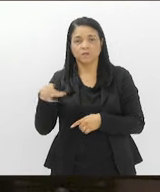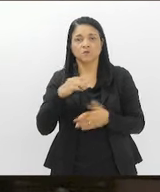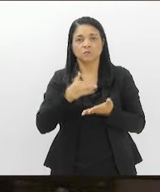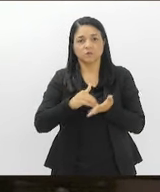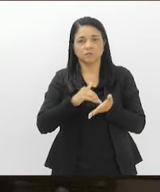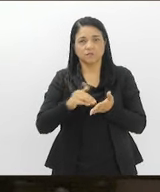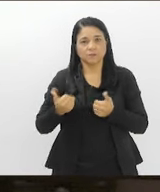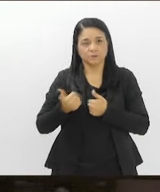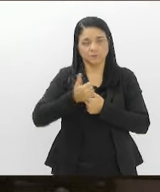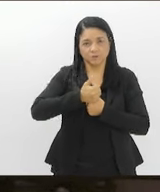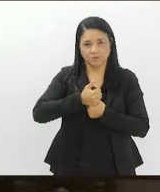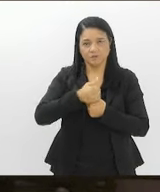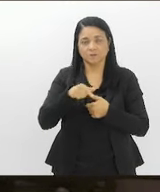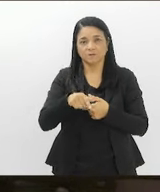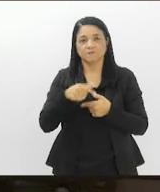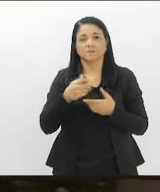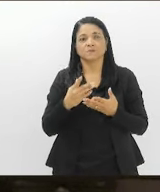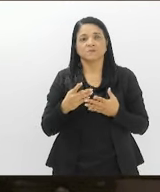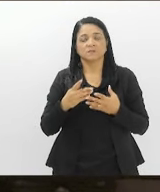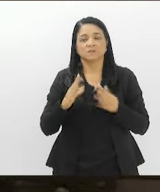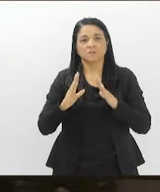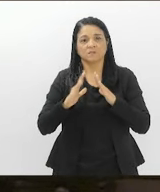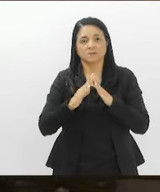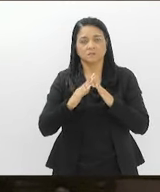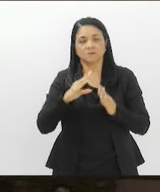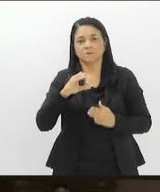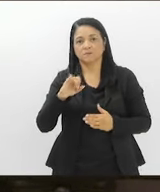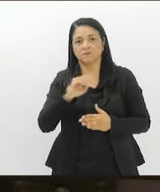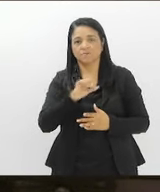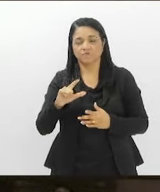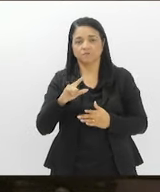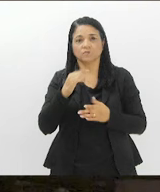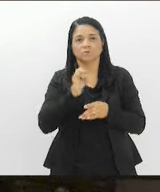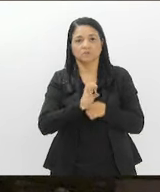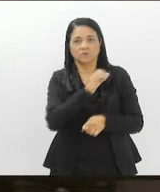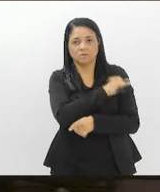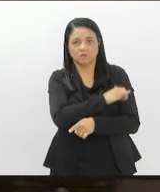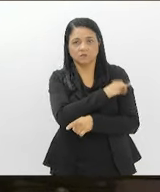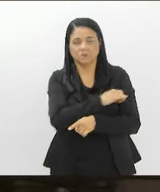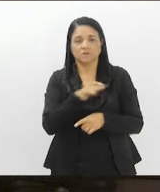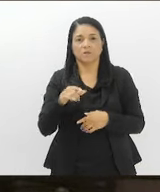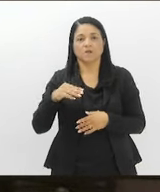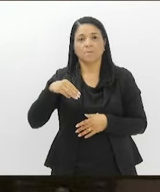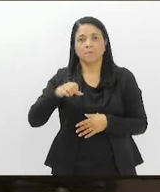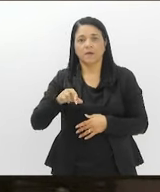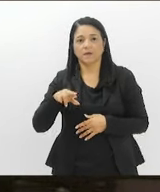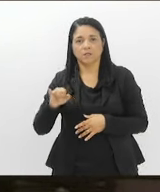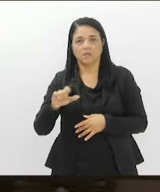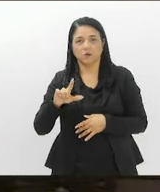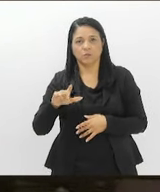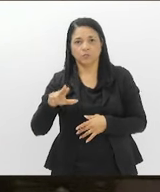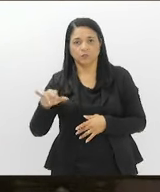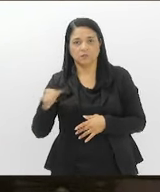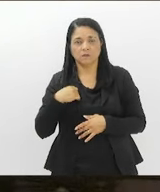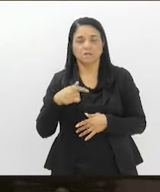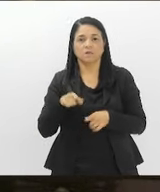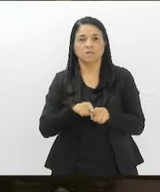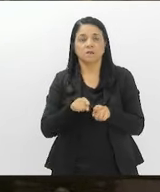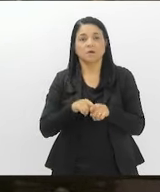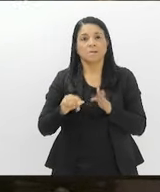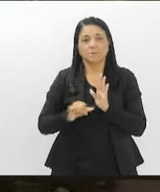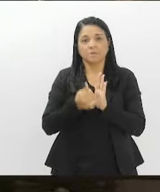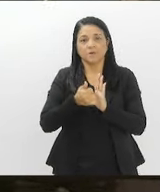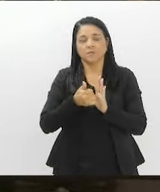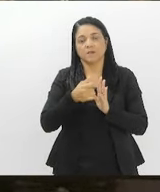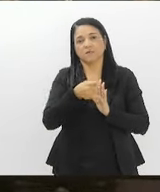de Concessão e Parceria da Casa Civil do Estado do Rio de Janeiro, Maria Lúcia Altiveiro, ex-primeira-dama